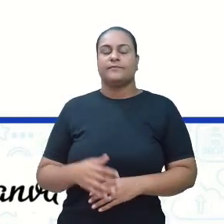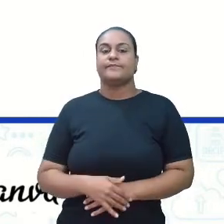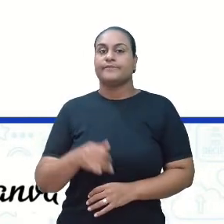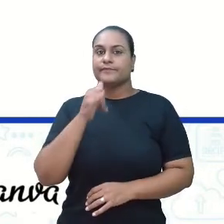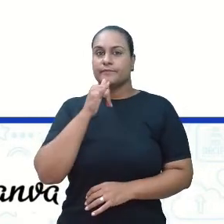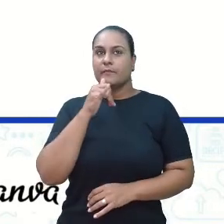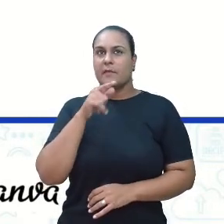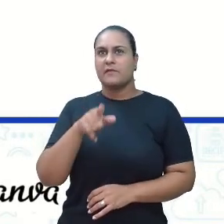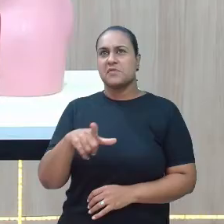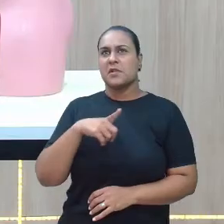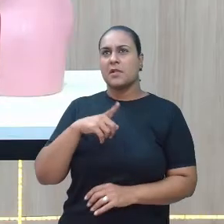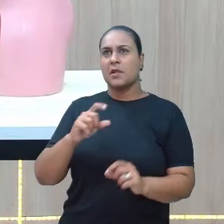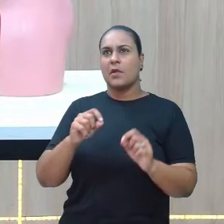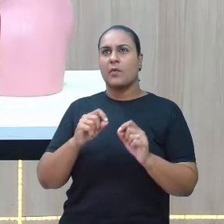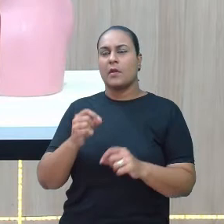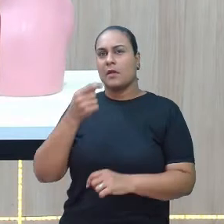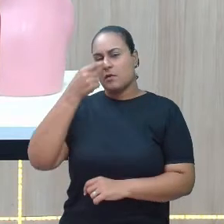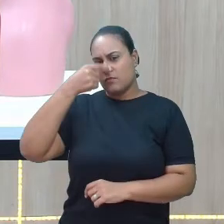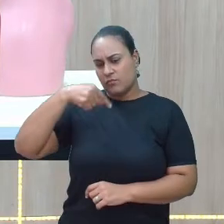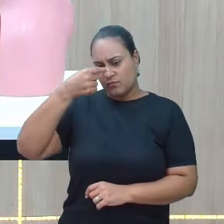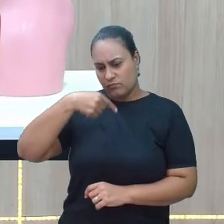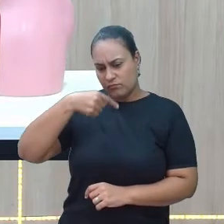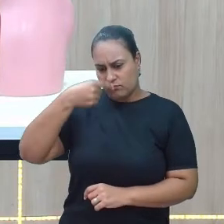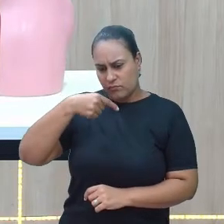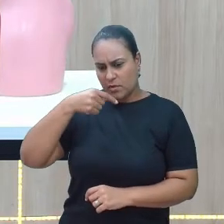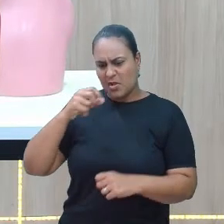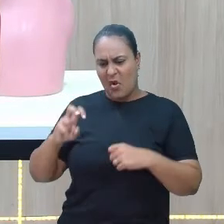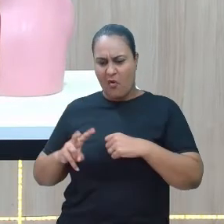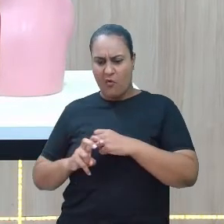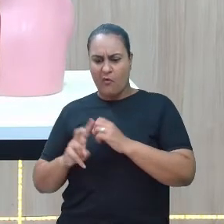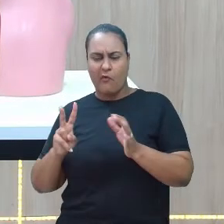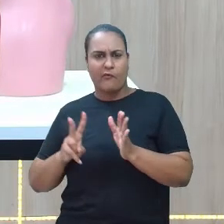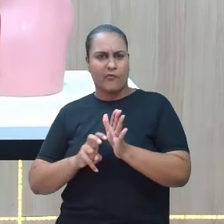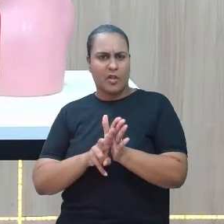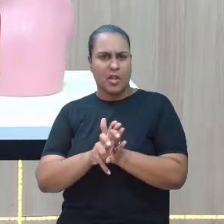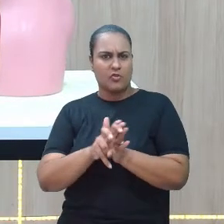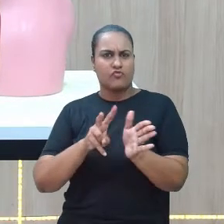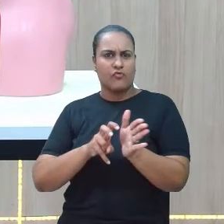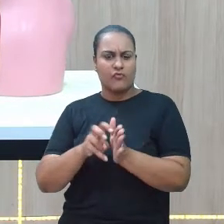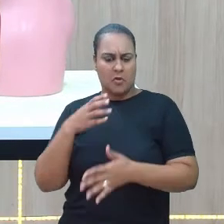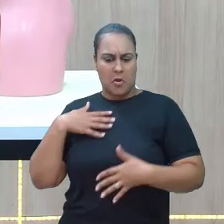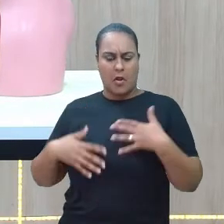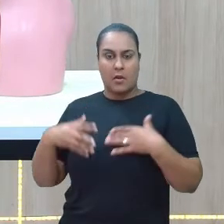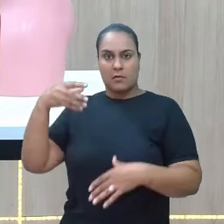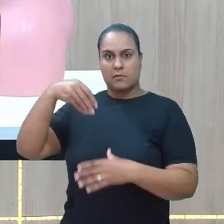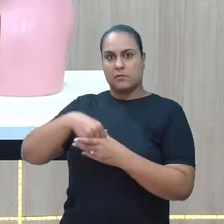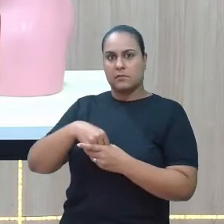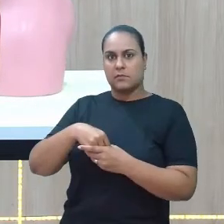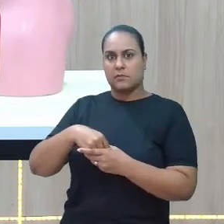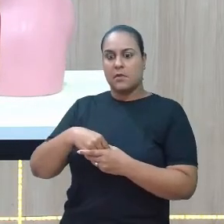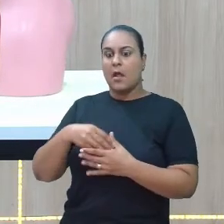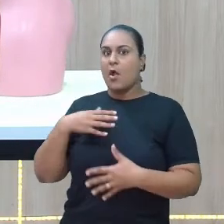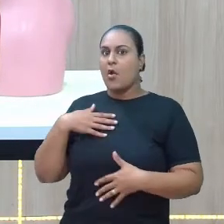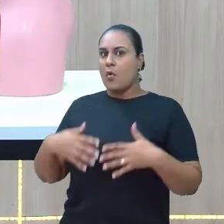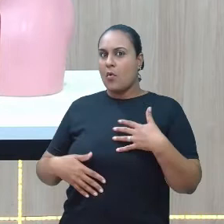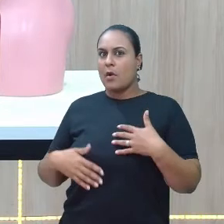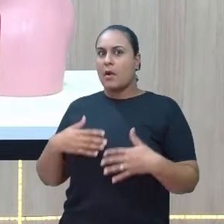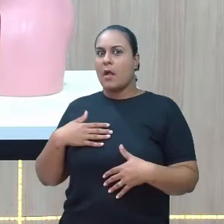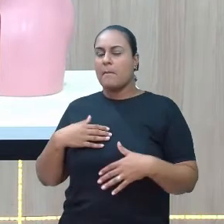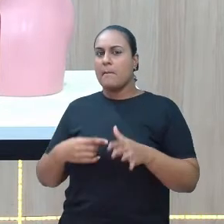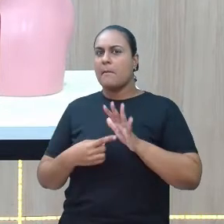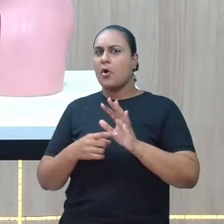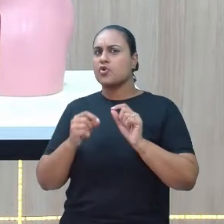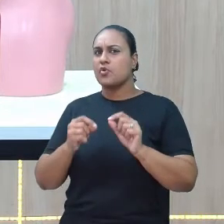exemplo, você tem um resfriado, tem algum vírus no seu corpo, o seu organismo já alerta com febre.